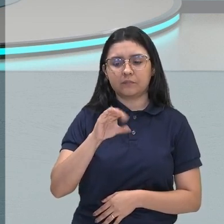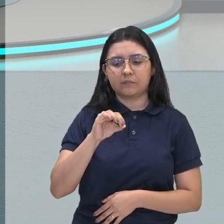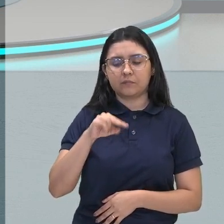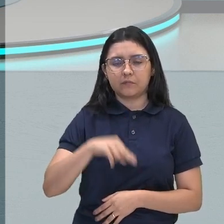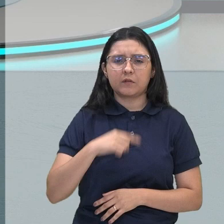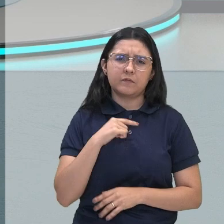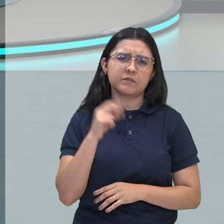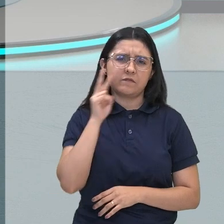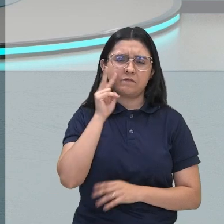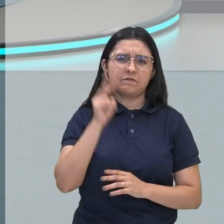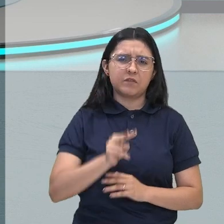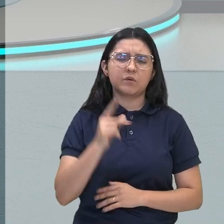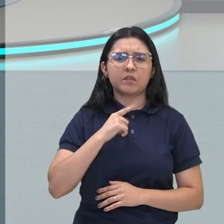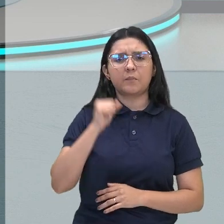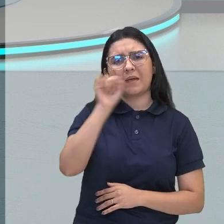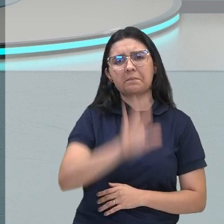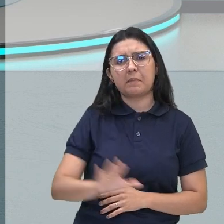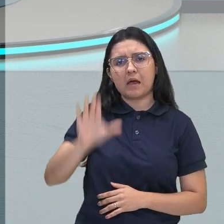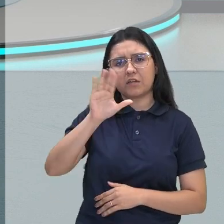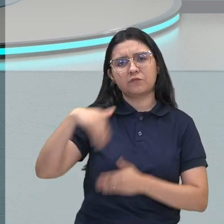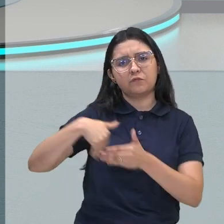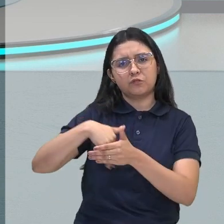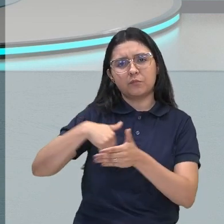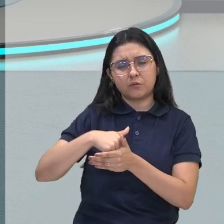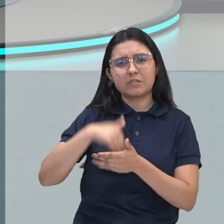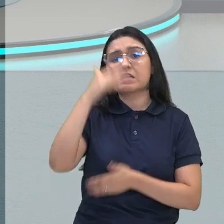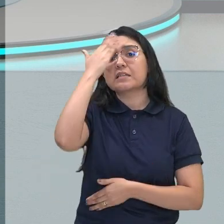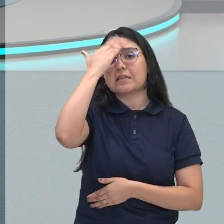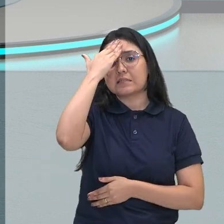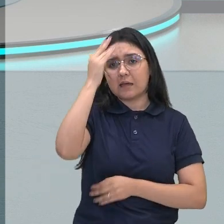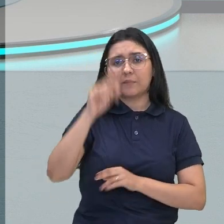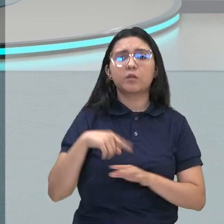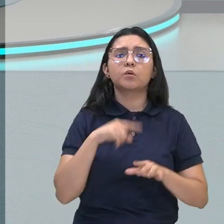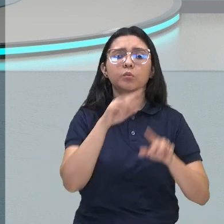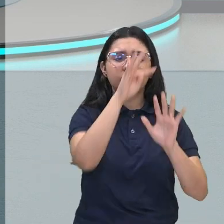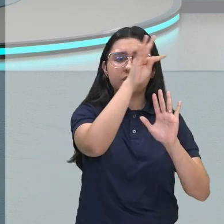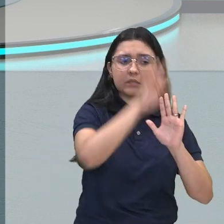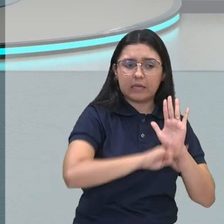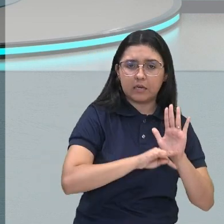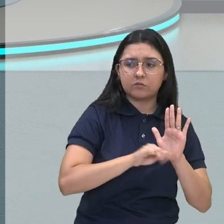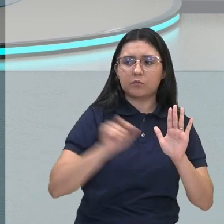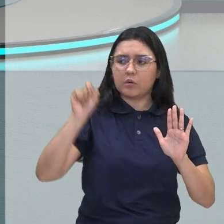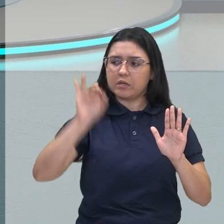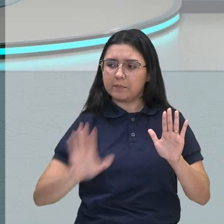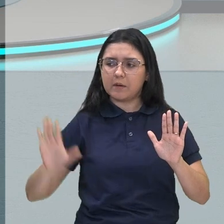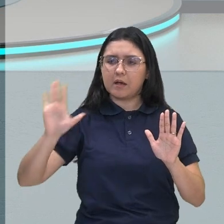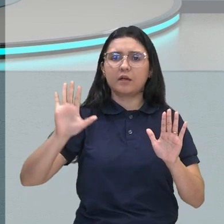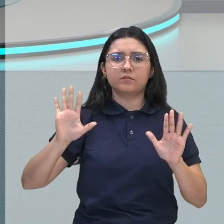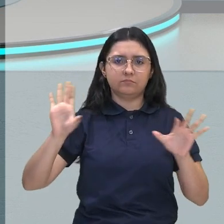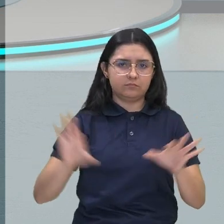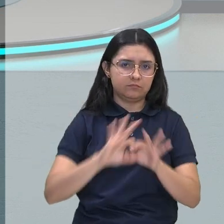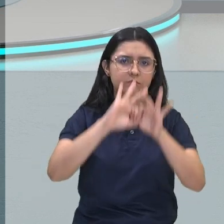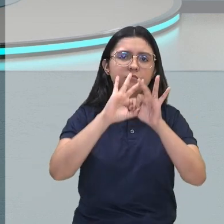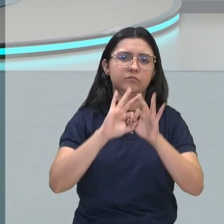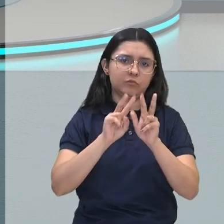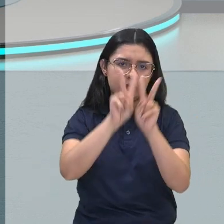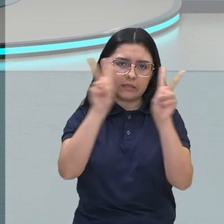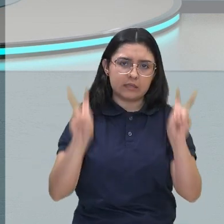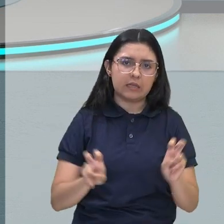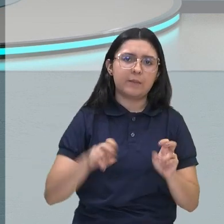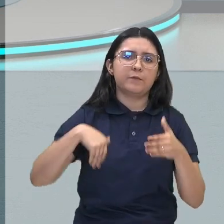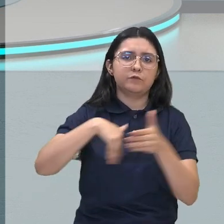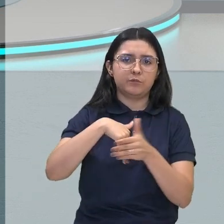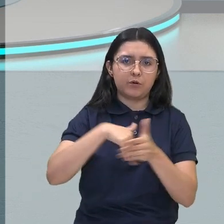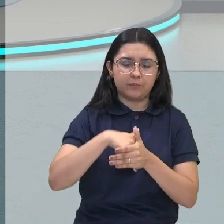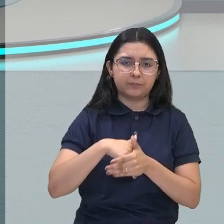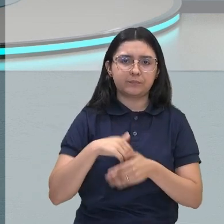de jogo de futebol naquele texto ali, então você já imagina que ali ele está falando de futebol, jogo de